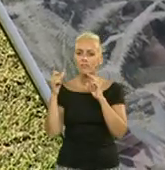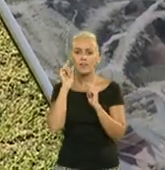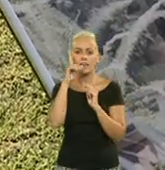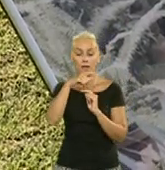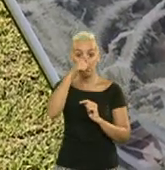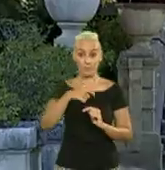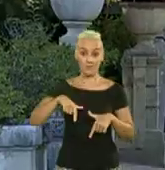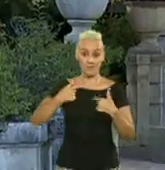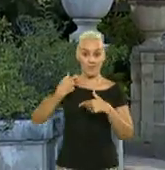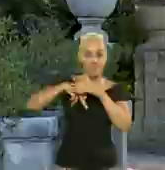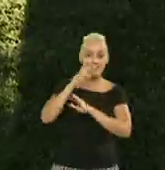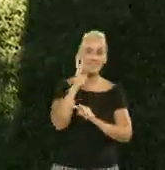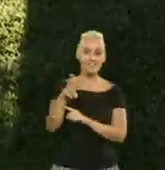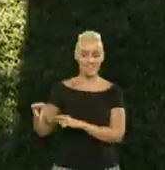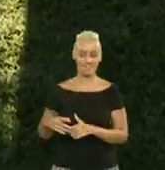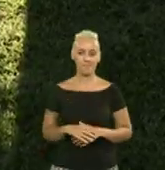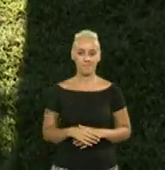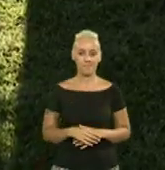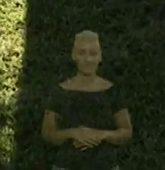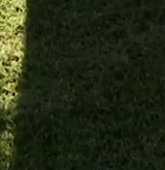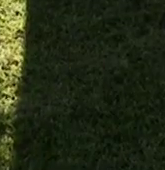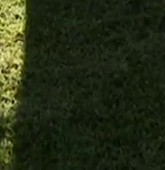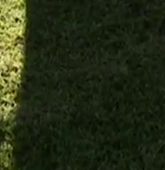captadas pelos seus visitantes.